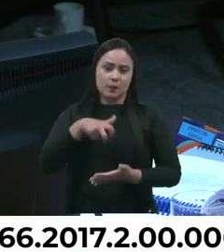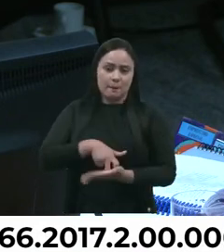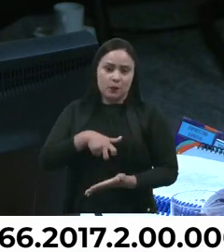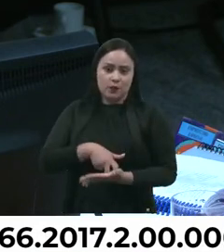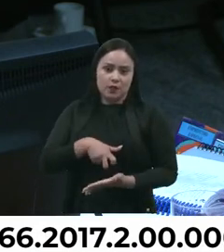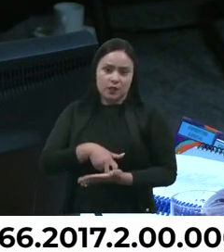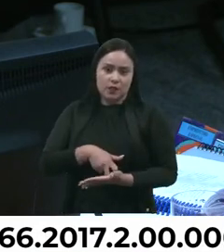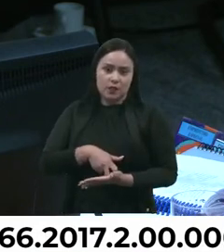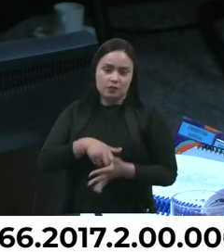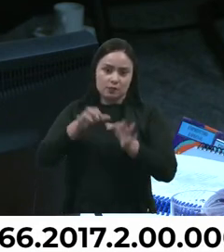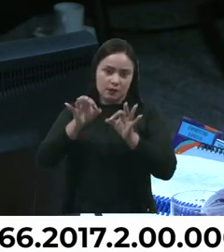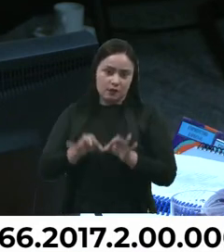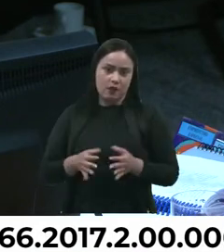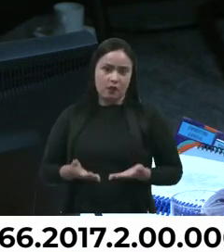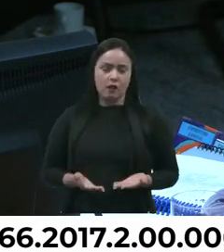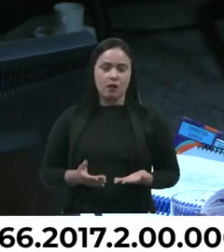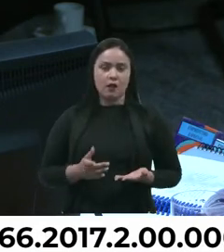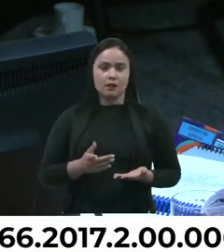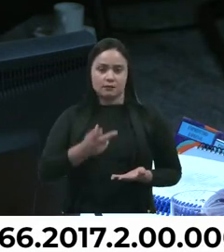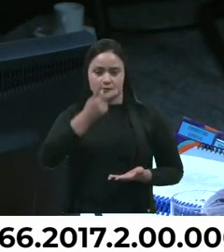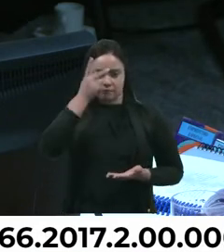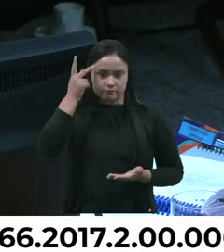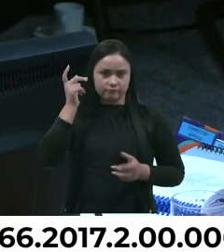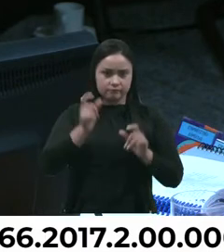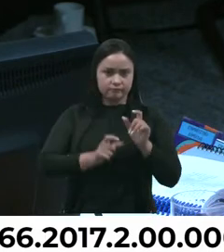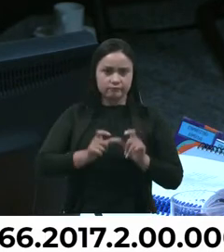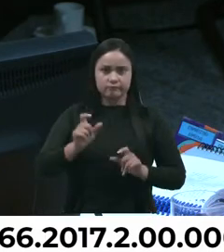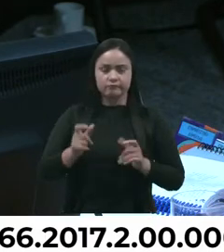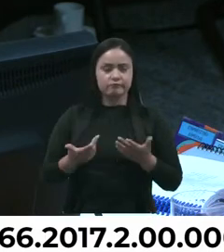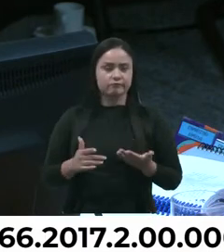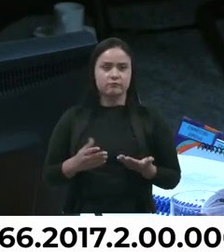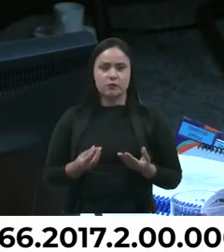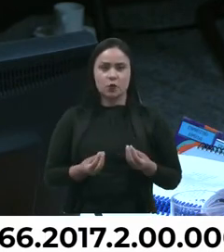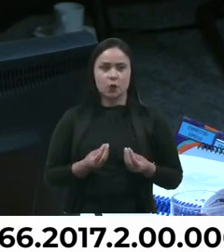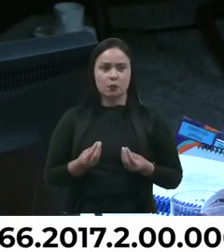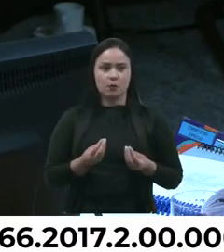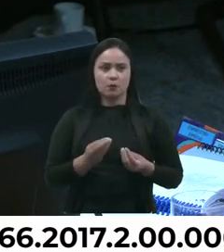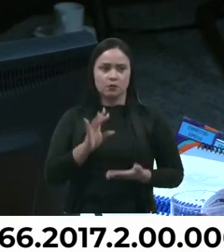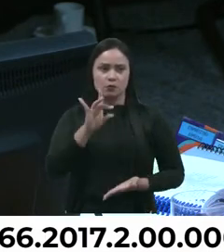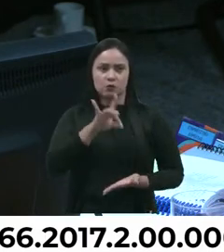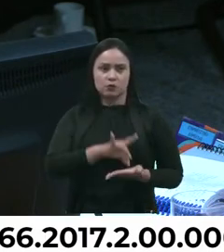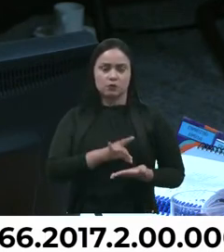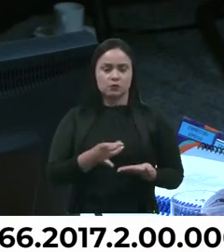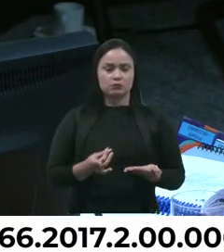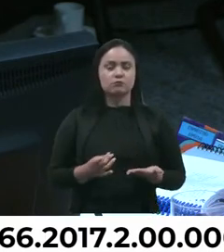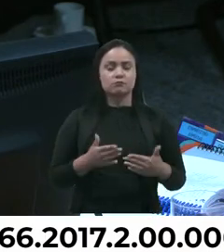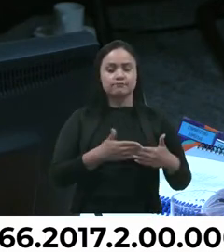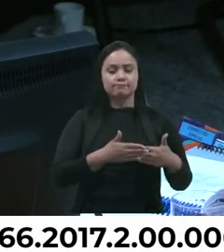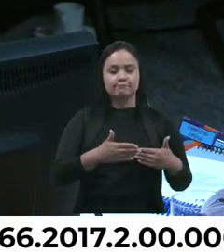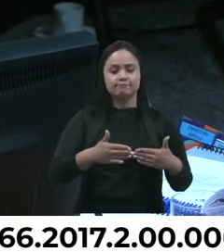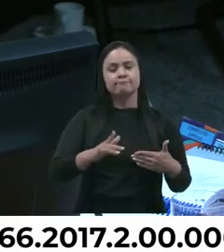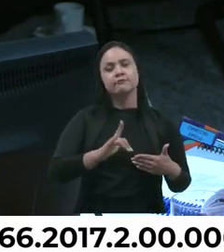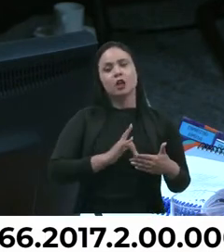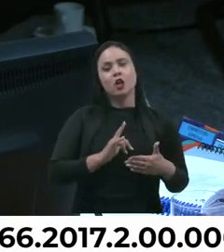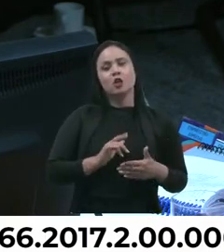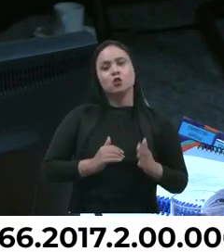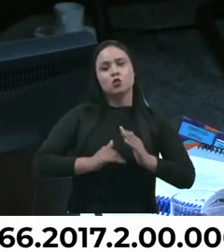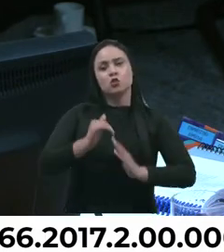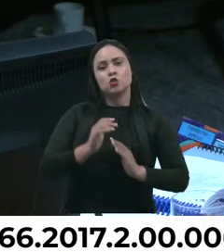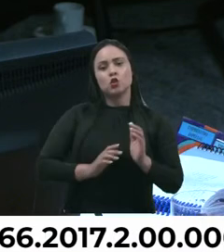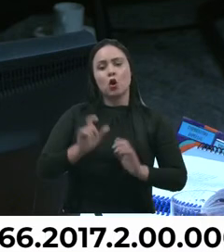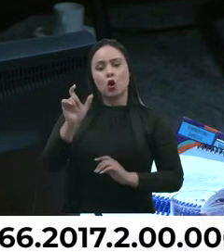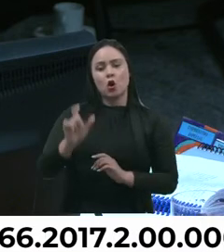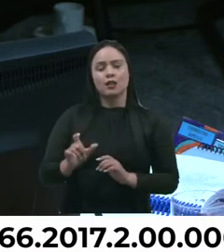faltas disciplinares de seus agentes não se sustenta de forma absoluta, na medida em que sobre ele incide